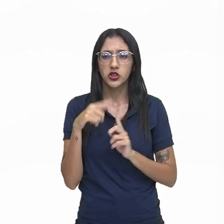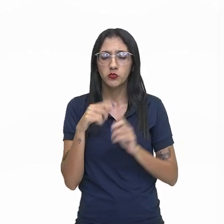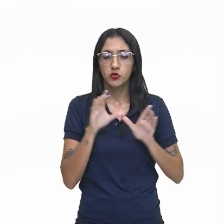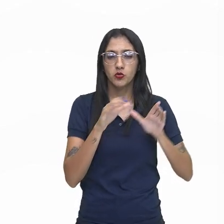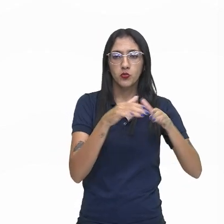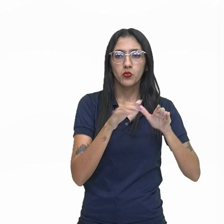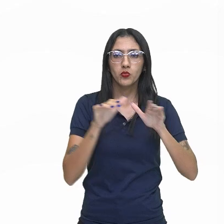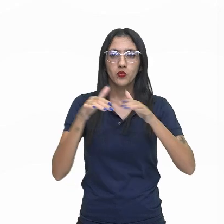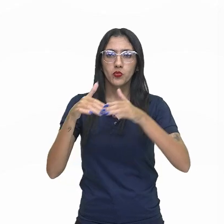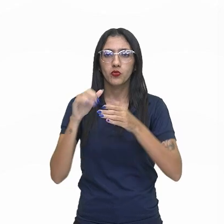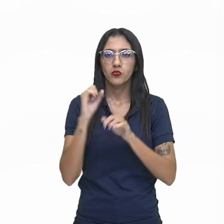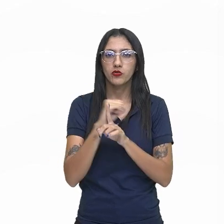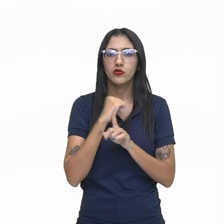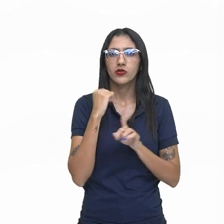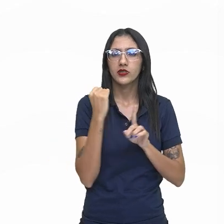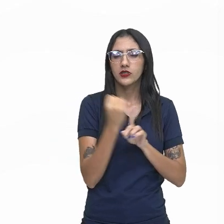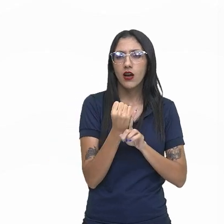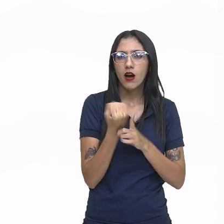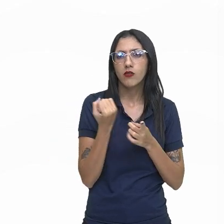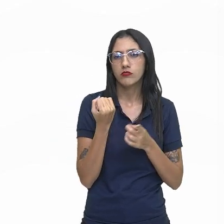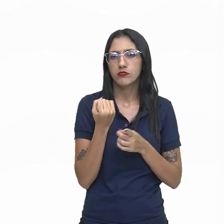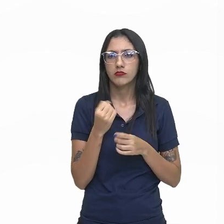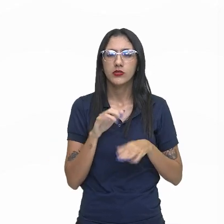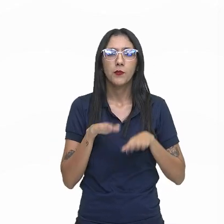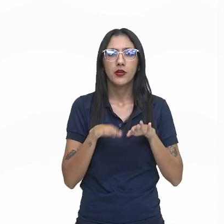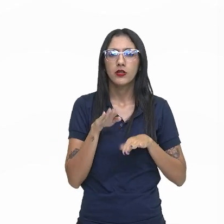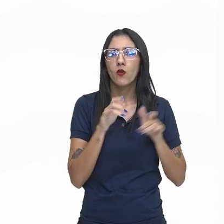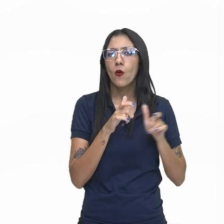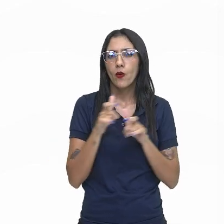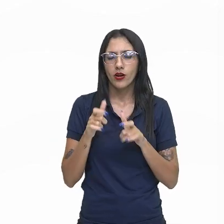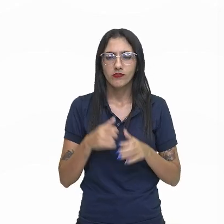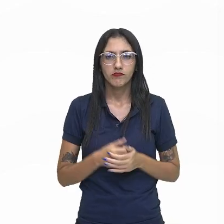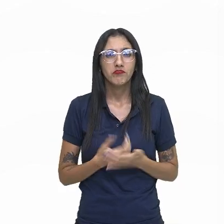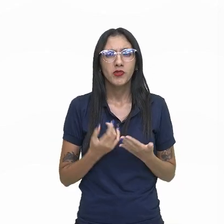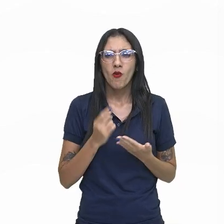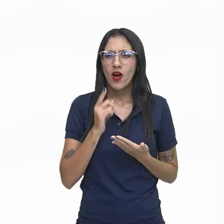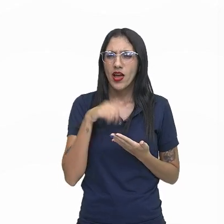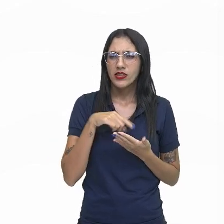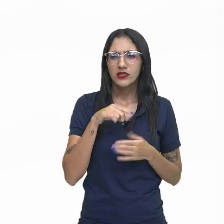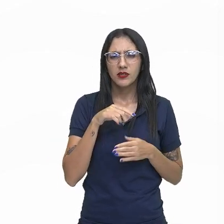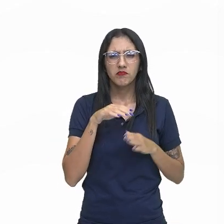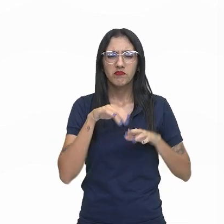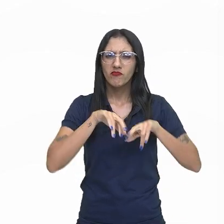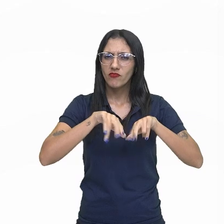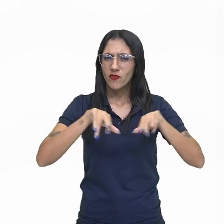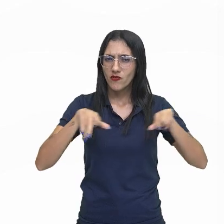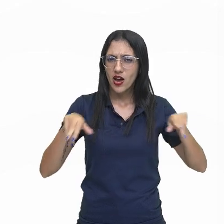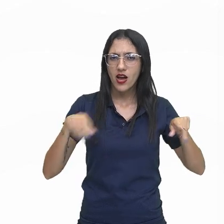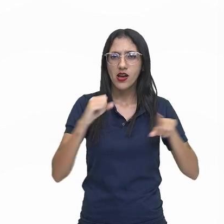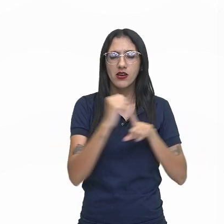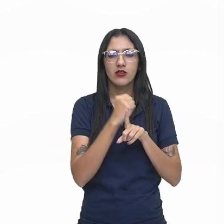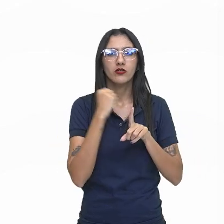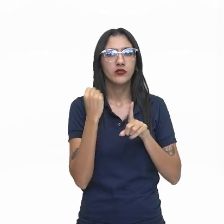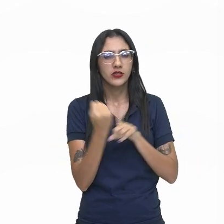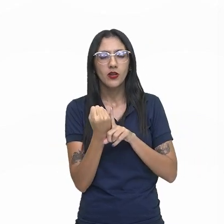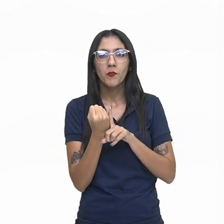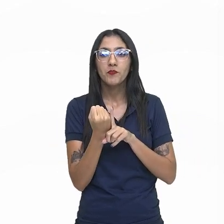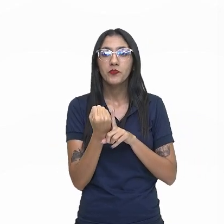socioculturais, culto popular padrão. Essa variação social, ela